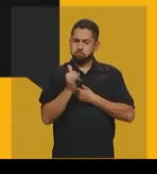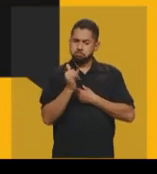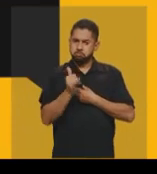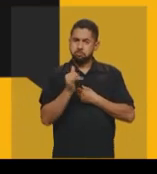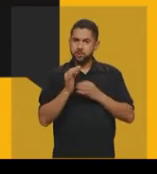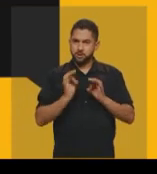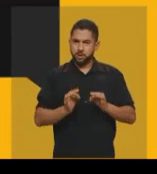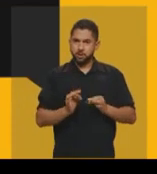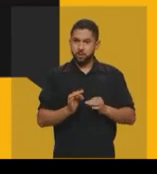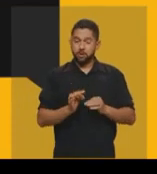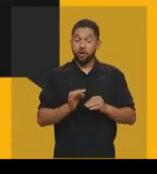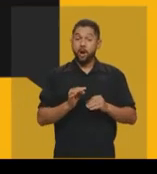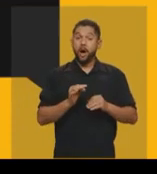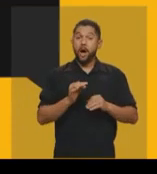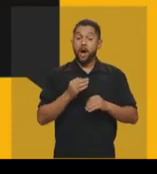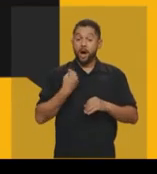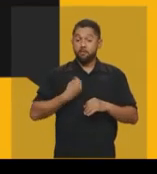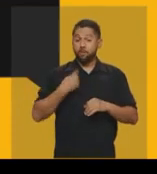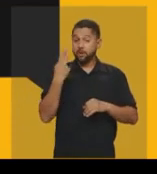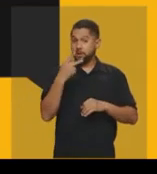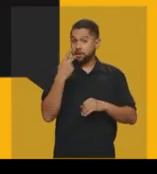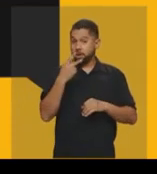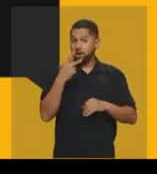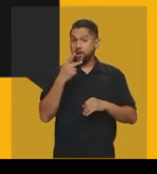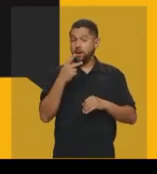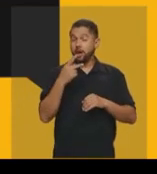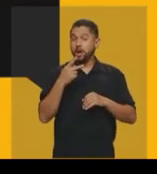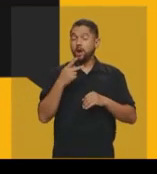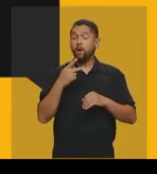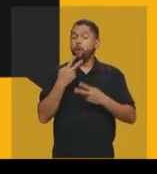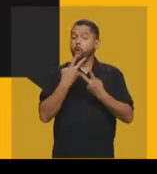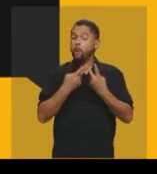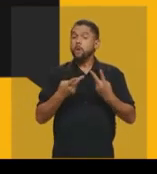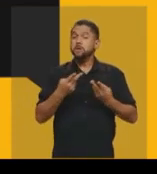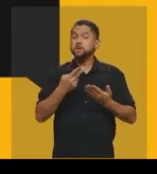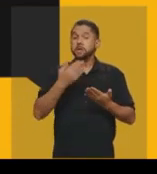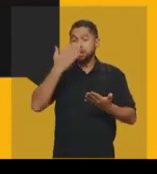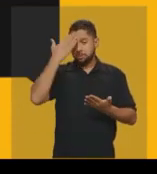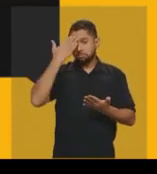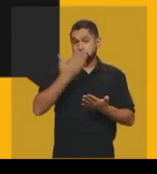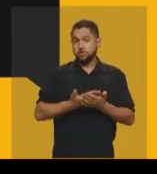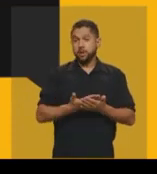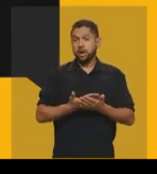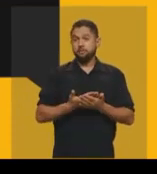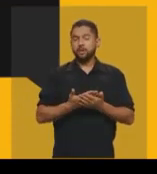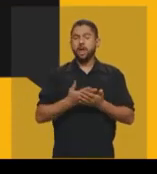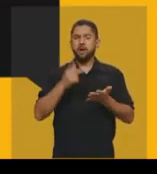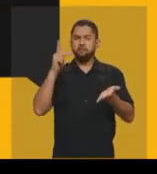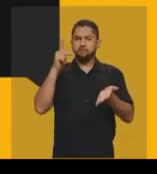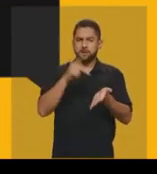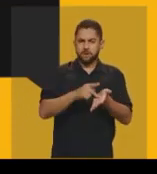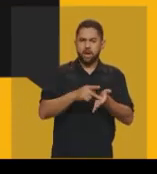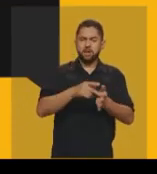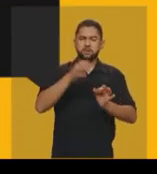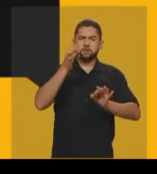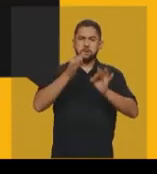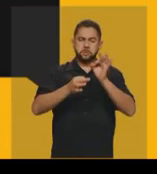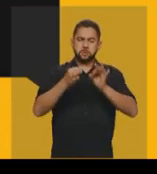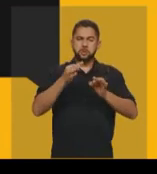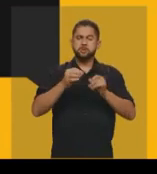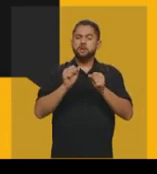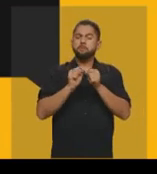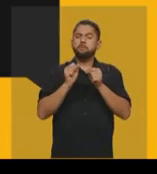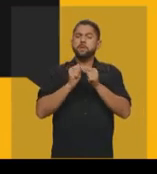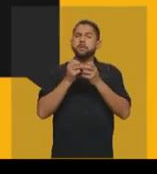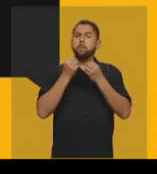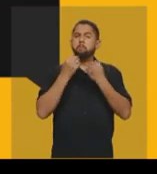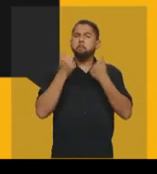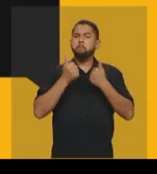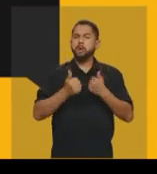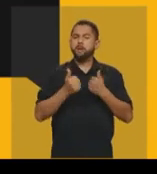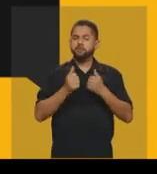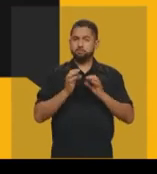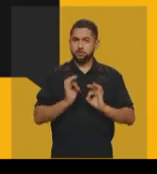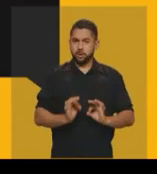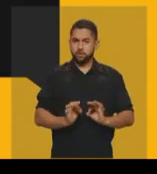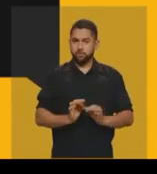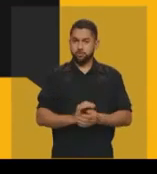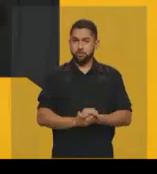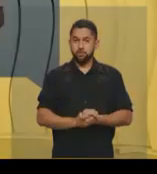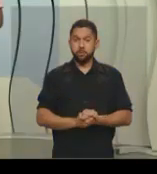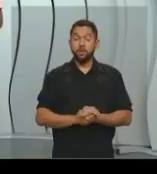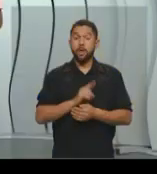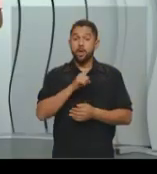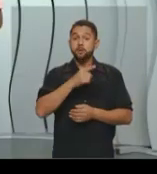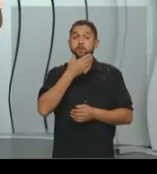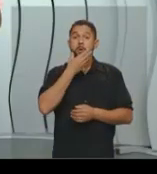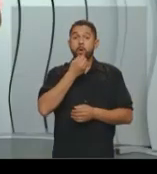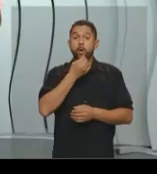vida baseada em virtudes que ele acreditava, na verdade, na justiça, no bem. E o Sócrates, exatamente